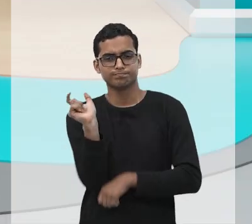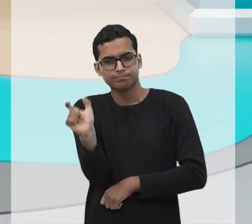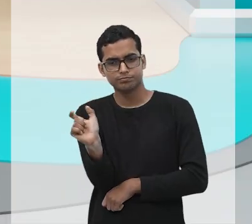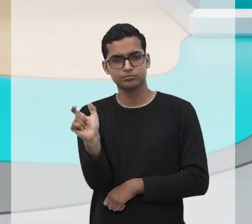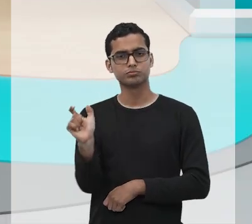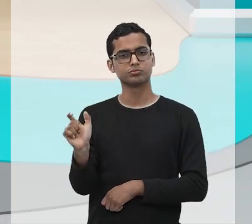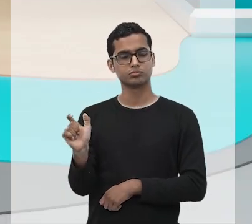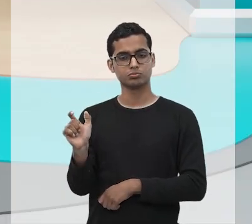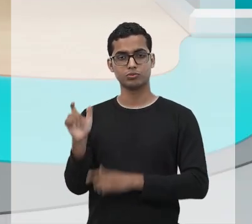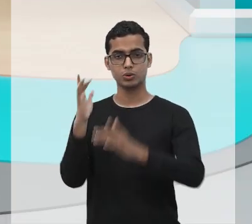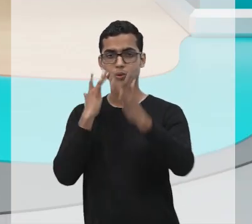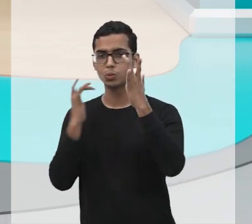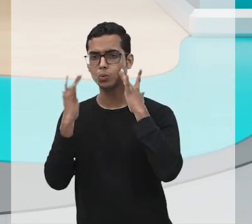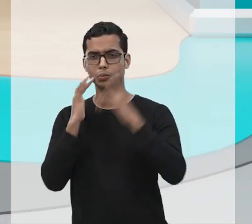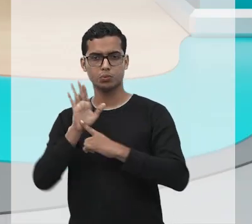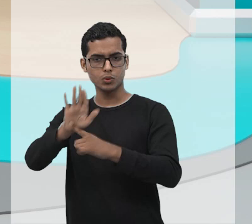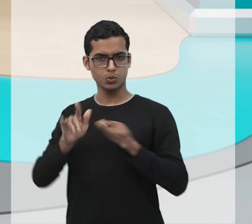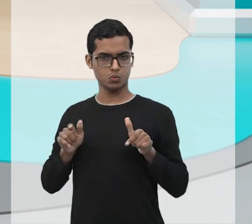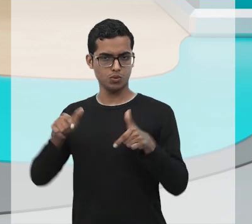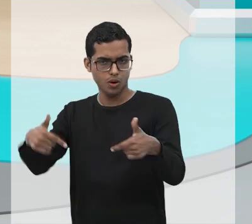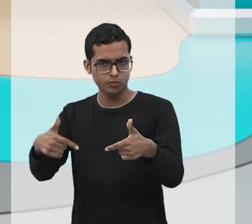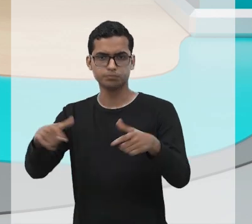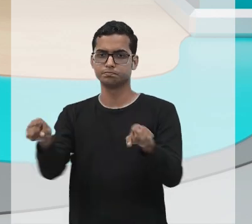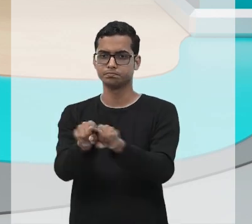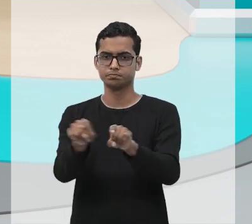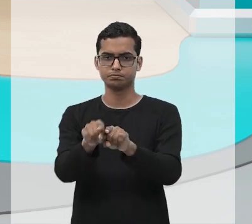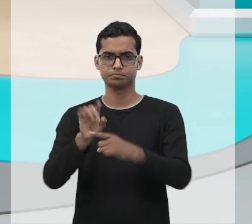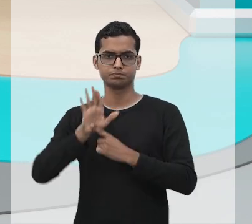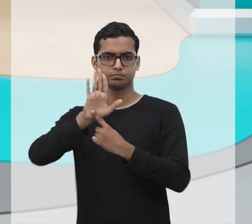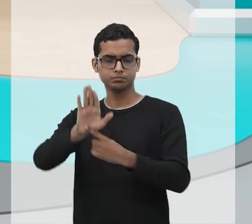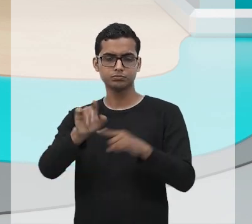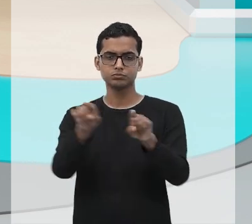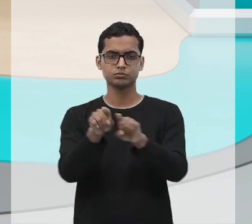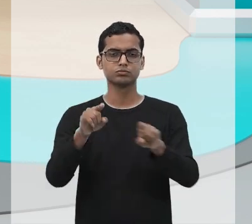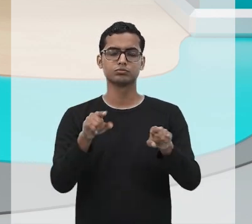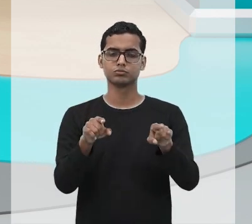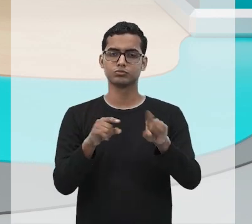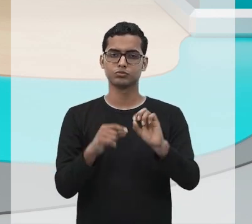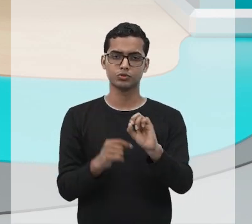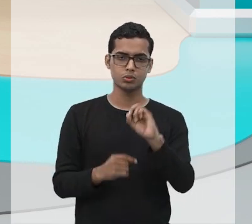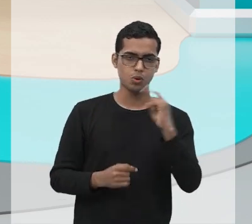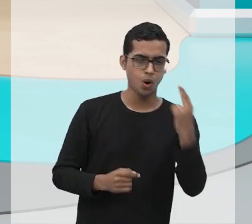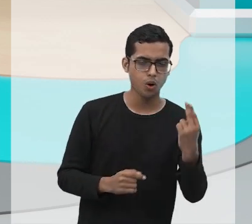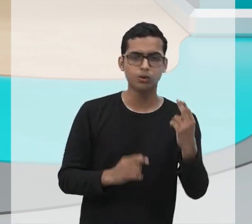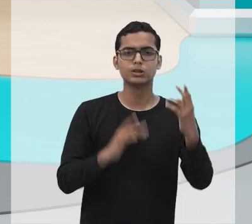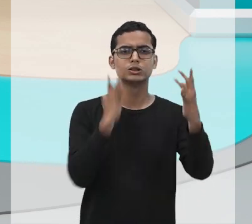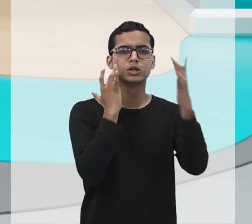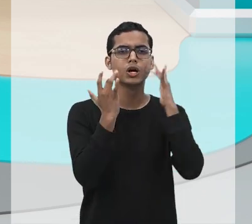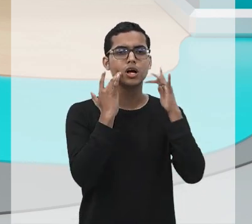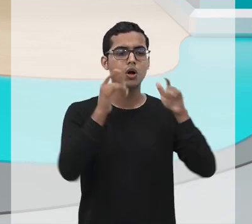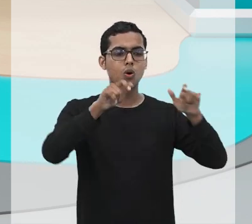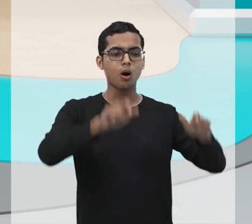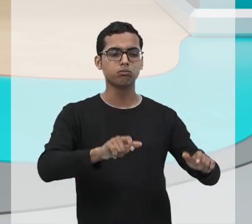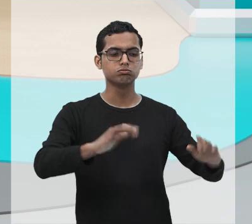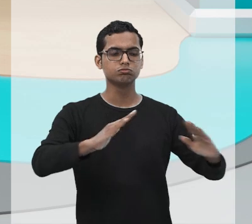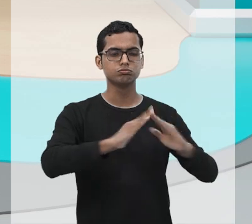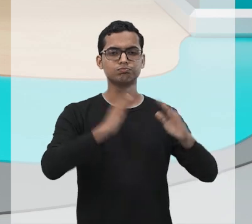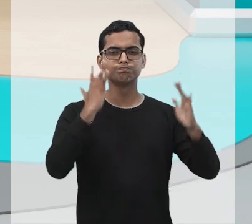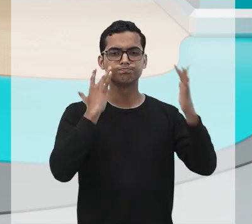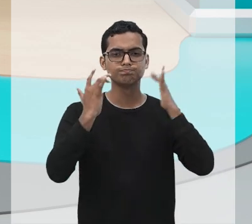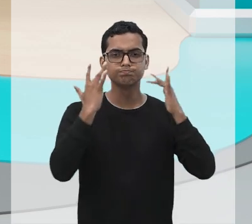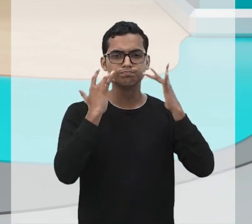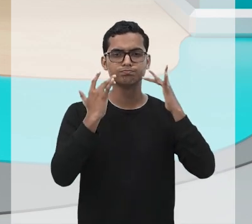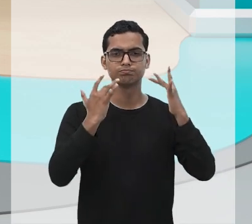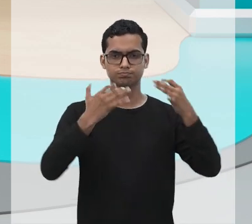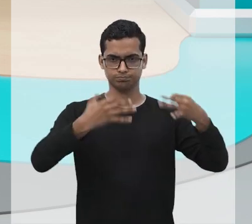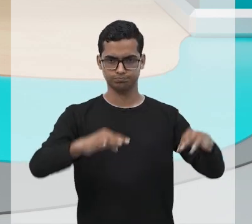tanto ao teatro ação cênica, o ato de encenar, como ao teatro, o espaço, a casa